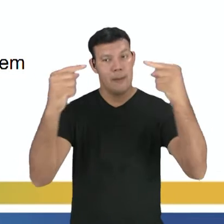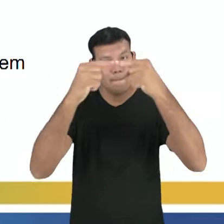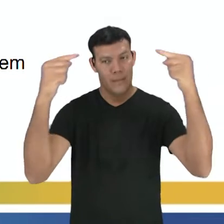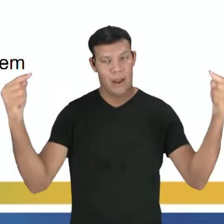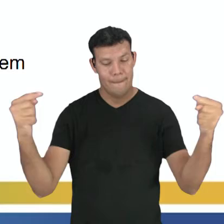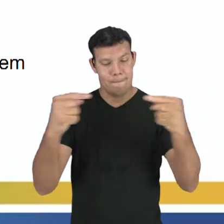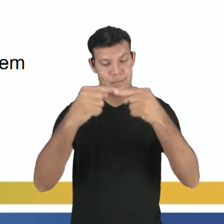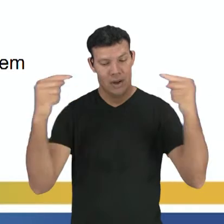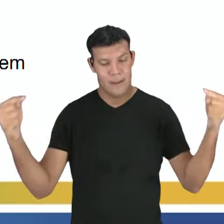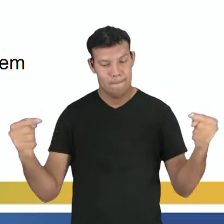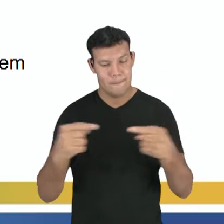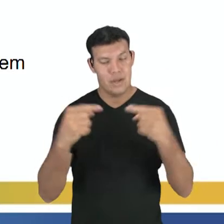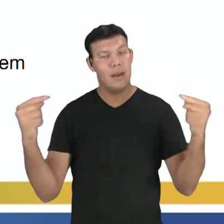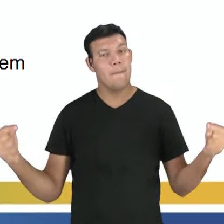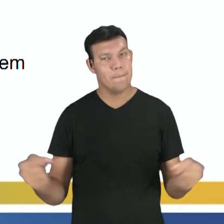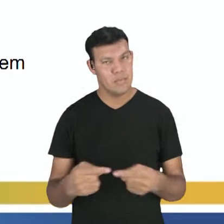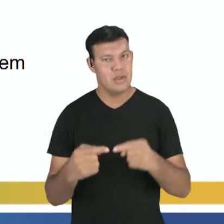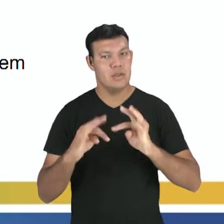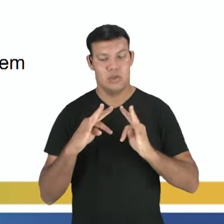não dá, sobra.